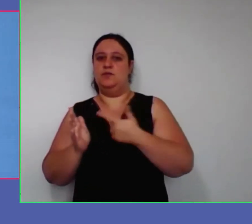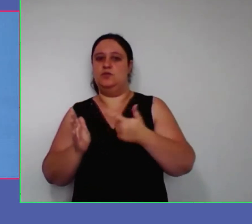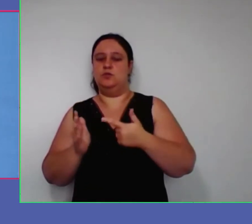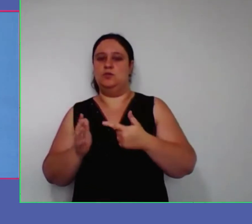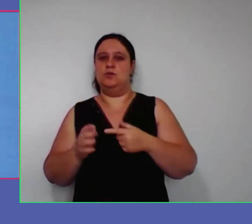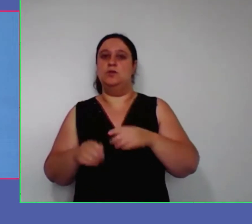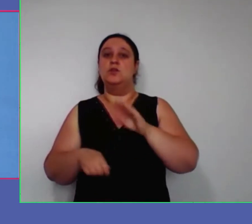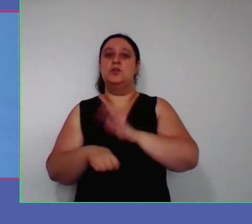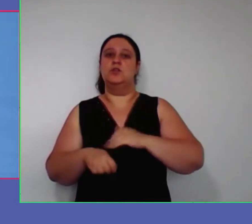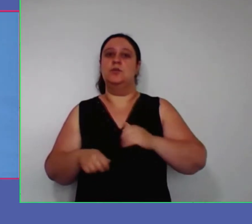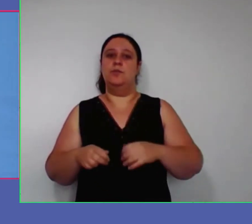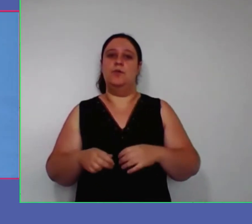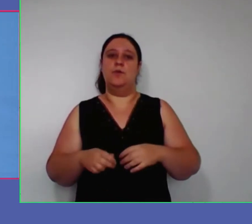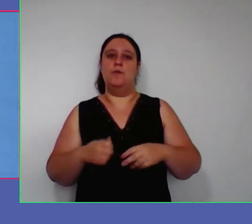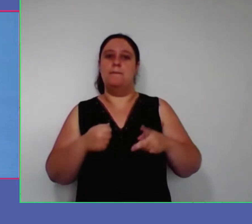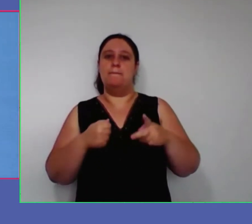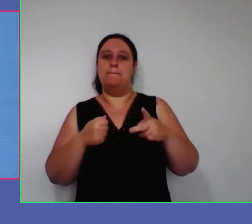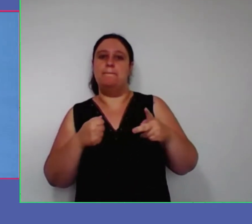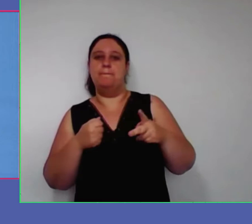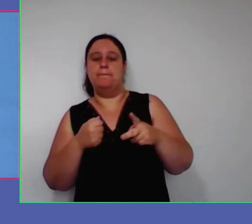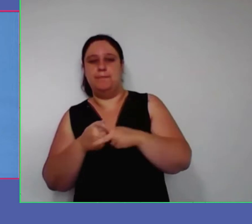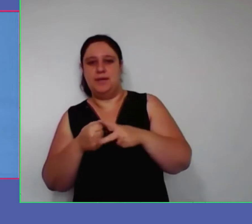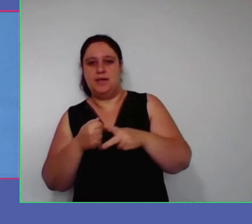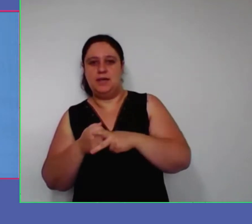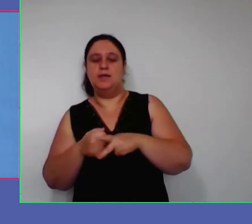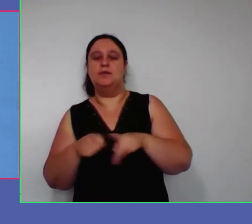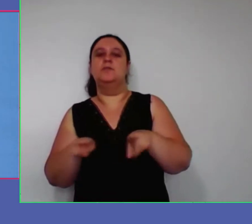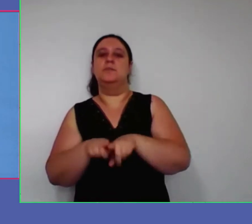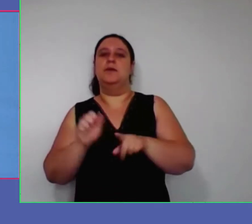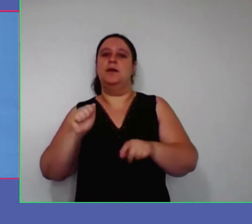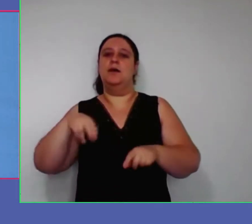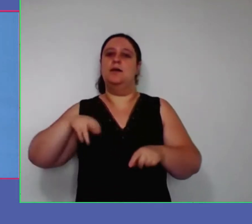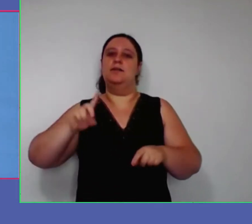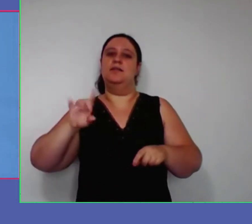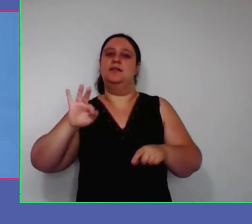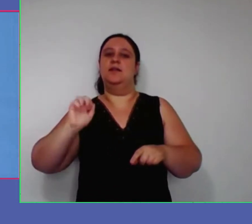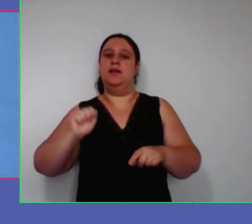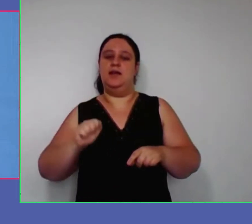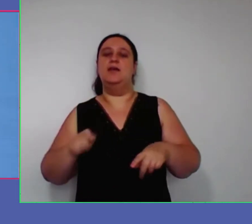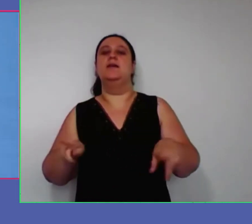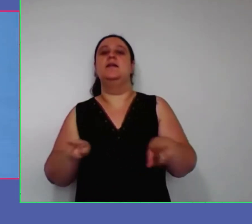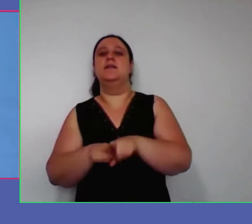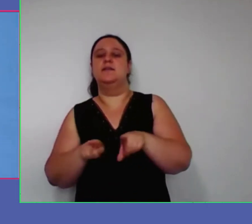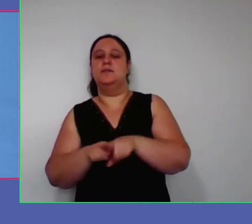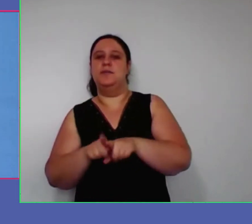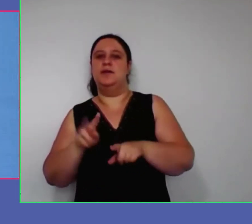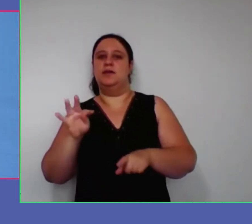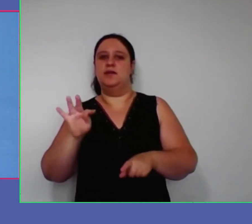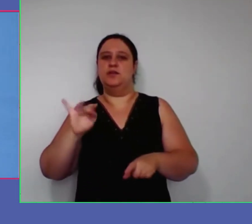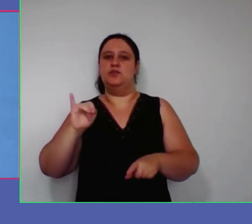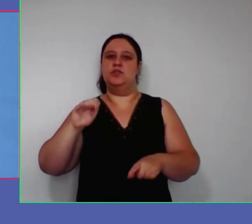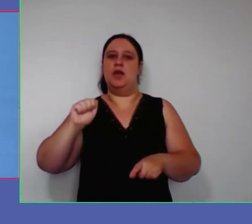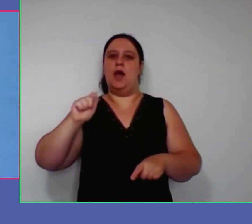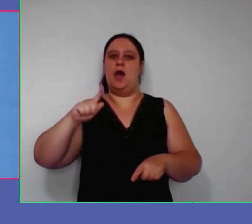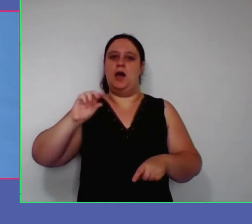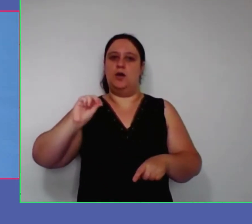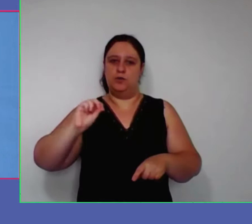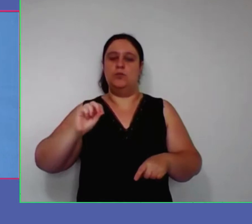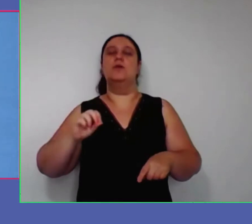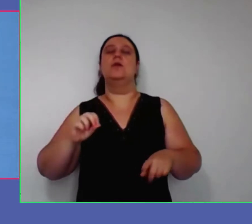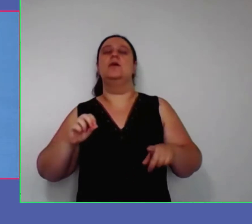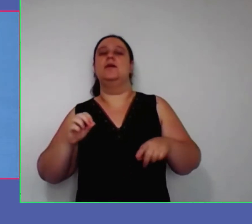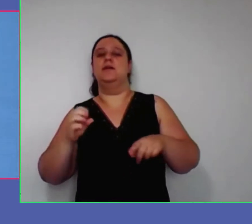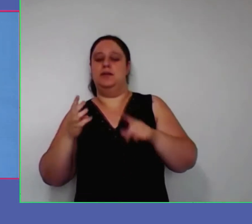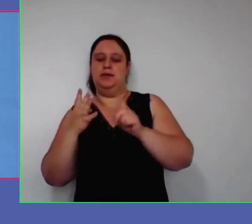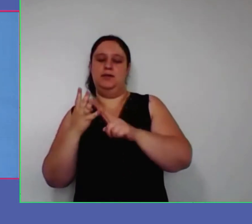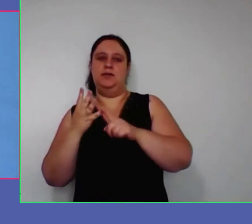também chamou Tiago, Zebedeu e João, seu irmão, os 4 principais. Aí, então, versículo